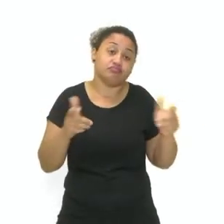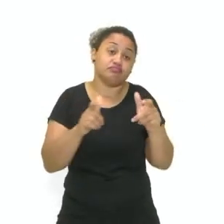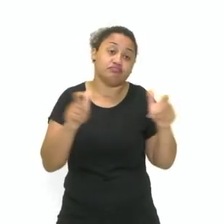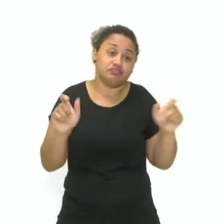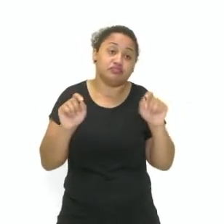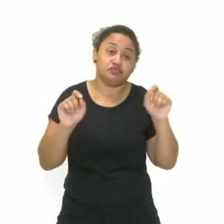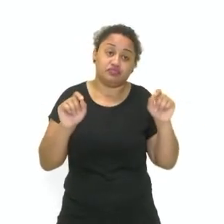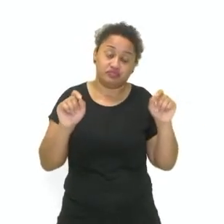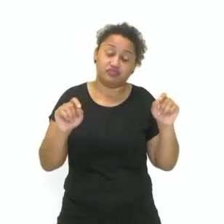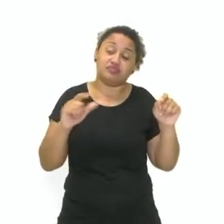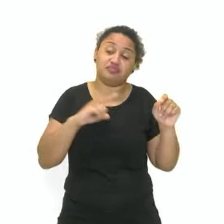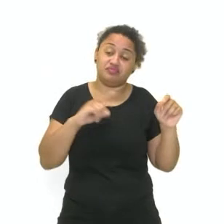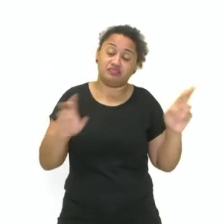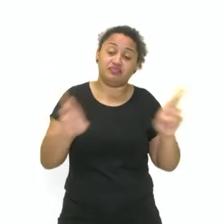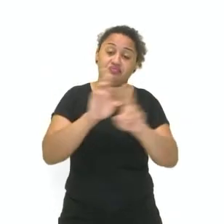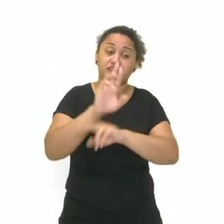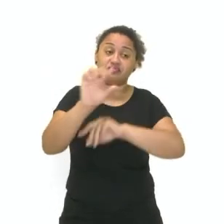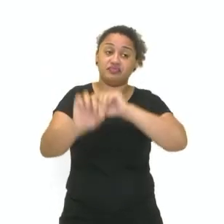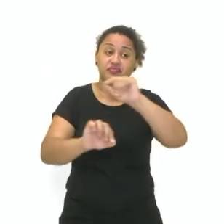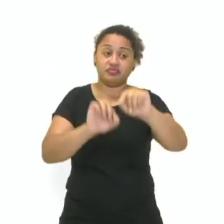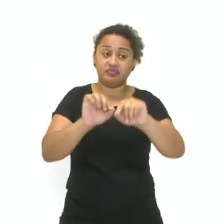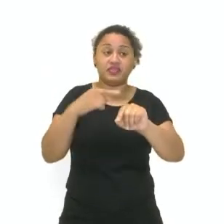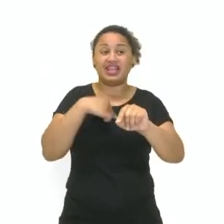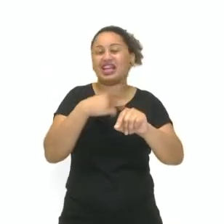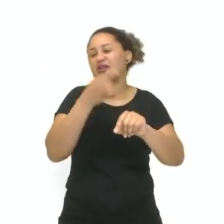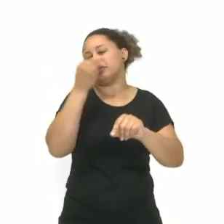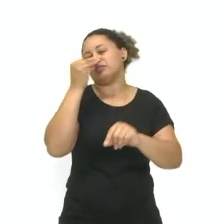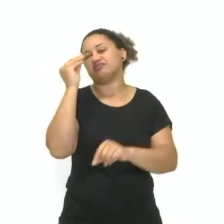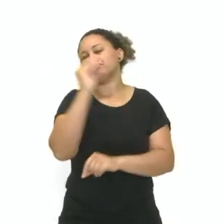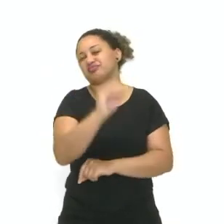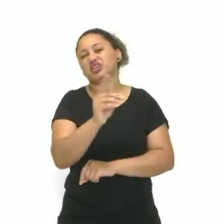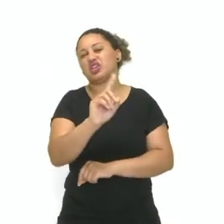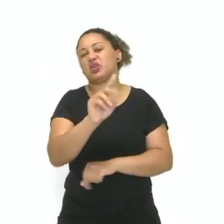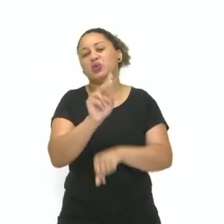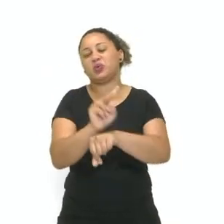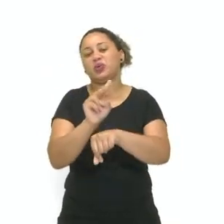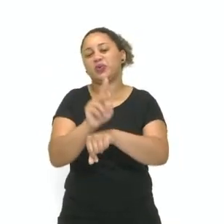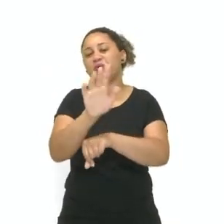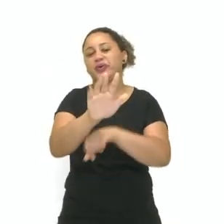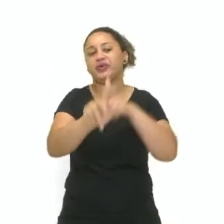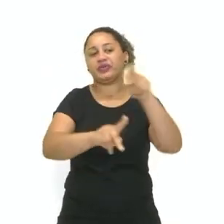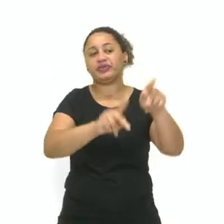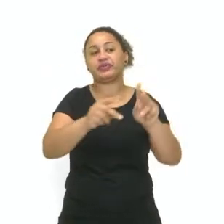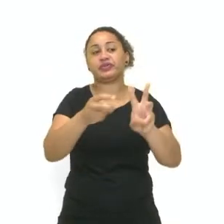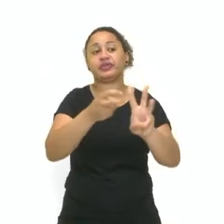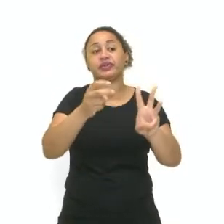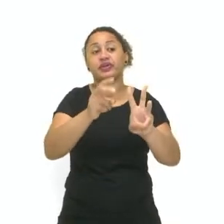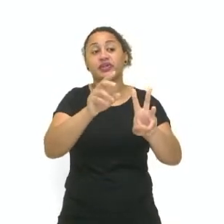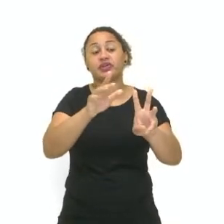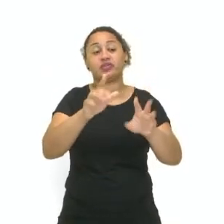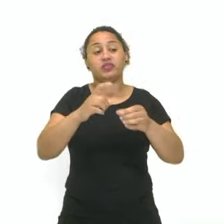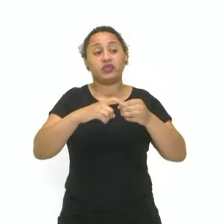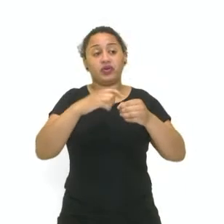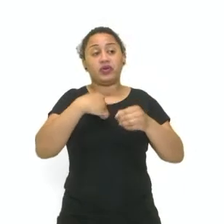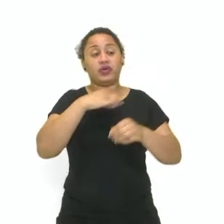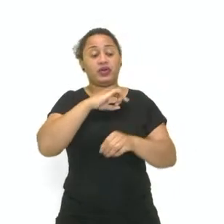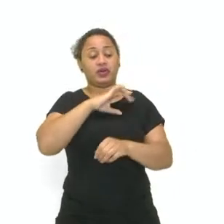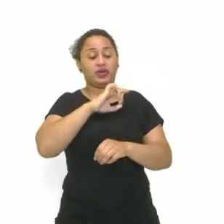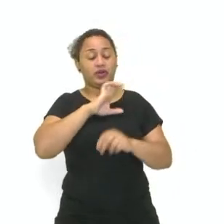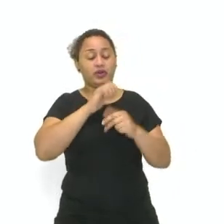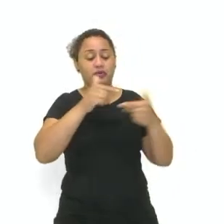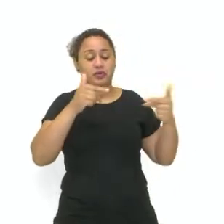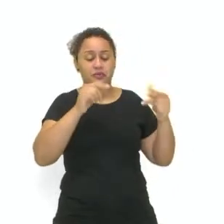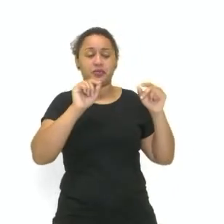se relacionada ao referido abandono, pontifica a volta do medo como vetor decisivo